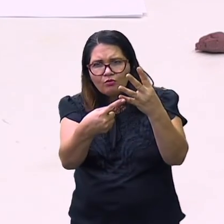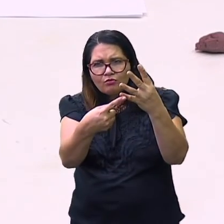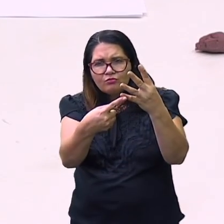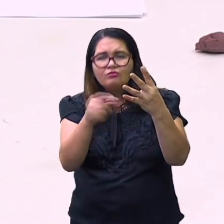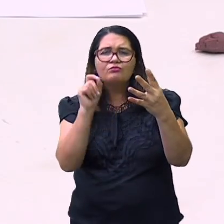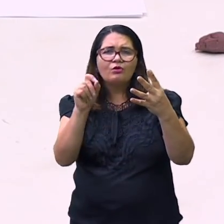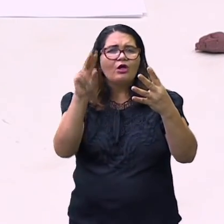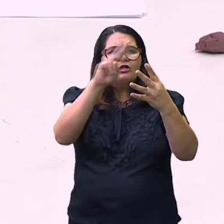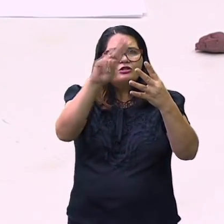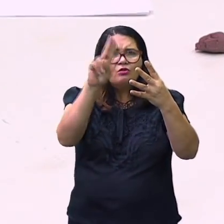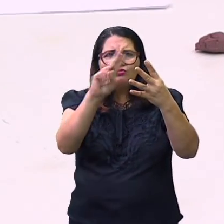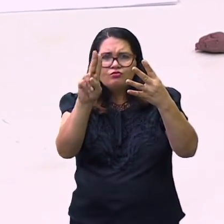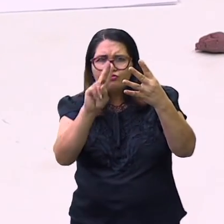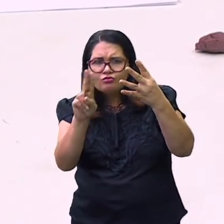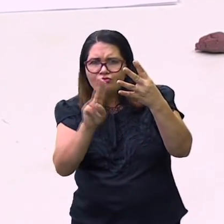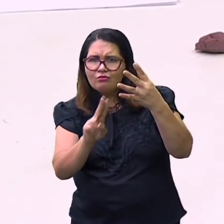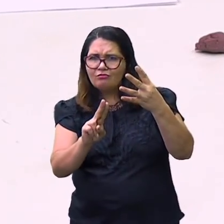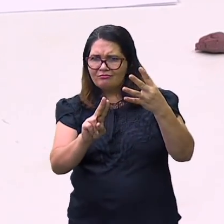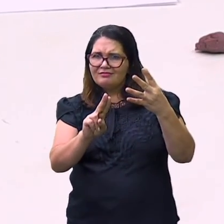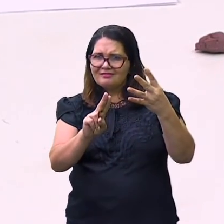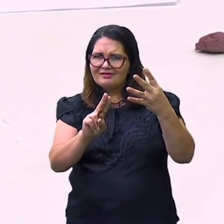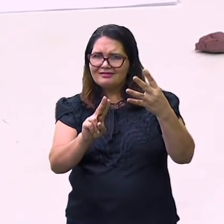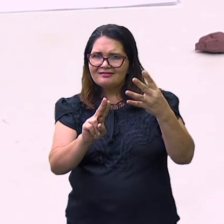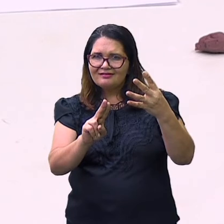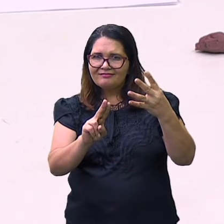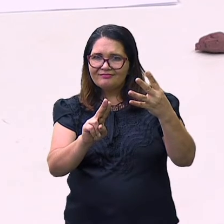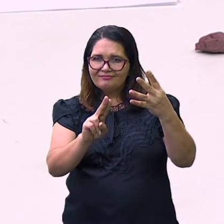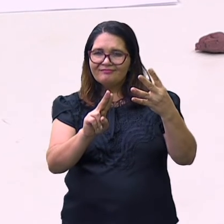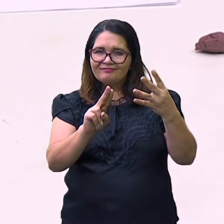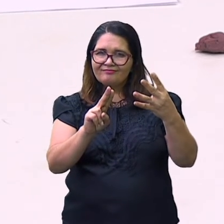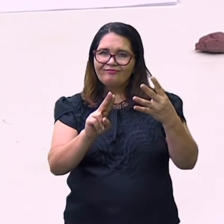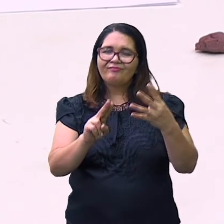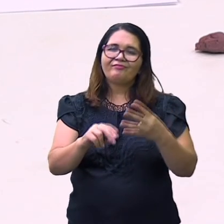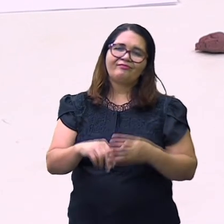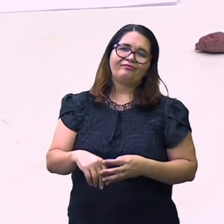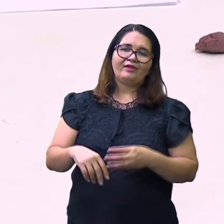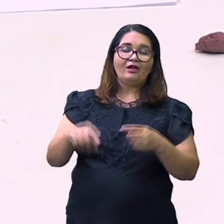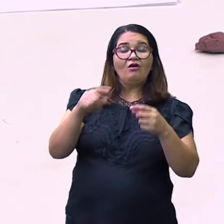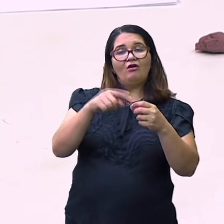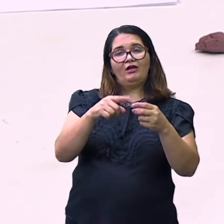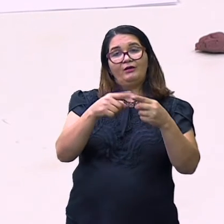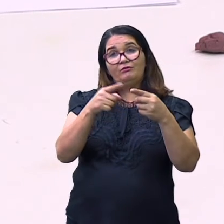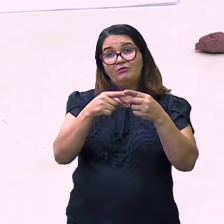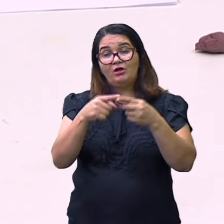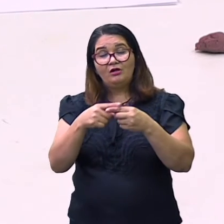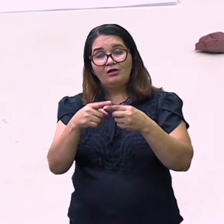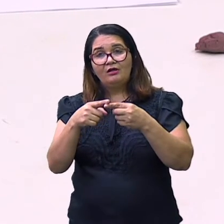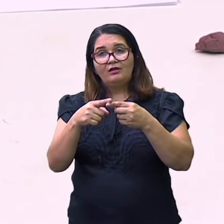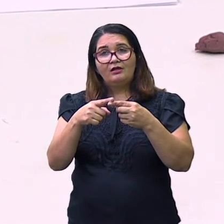colocando lá, você vai também citando eles aqui, ó. Núcleo,